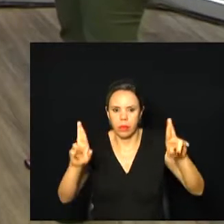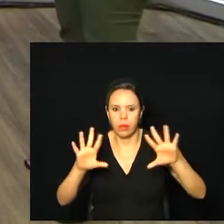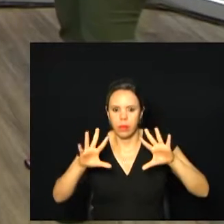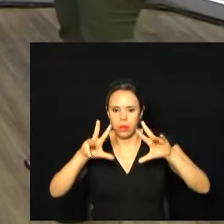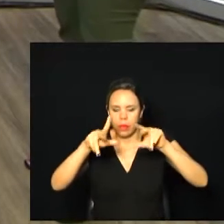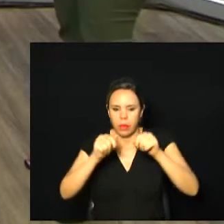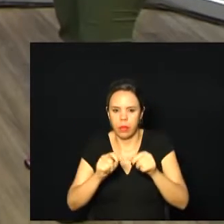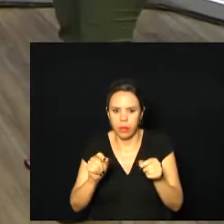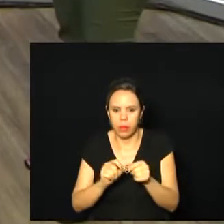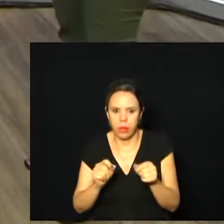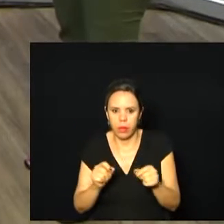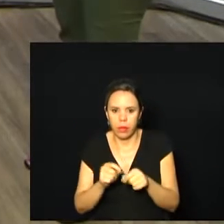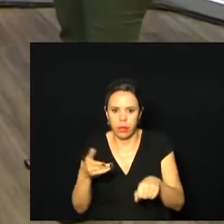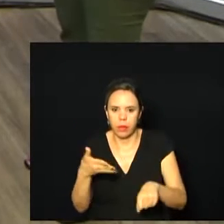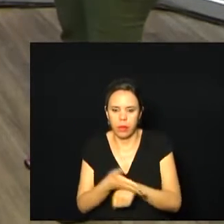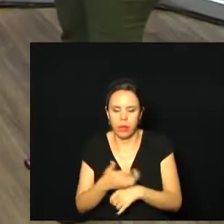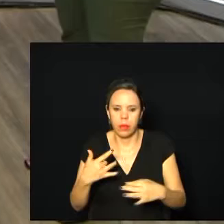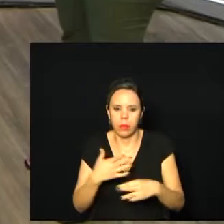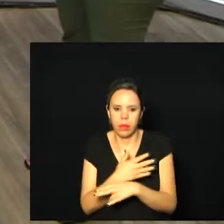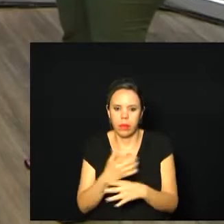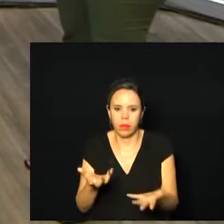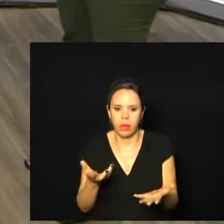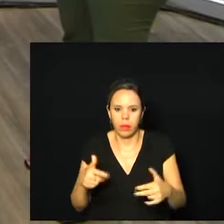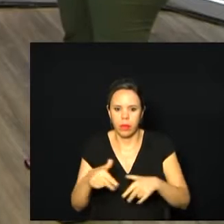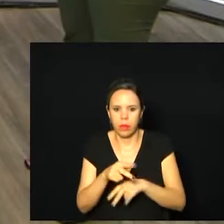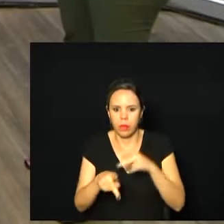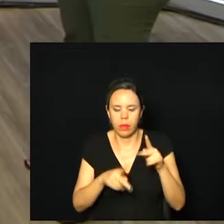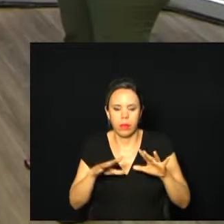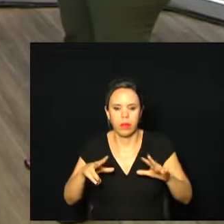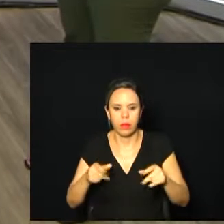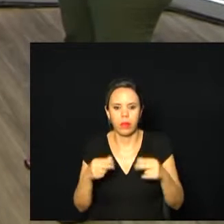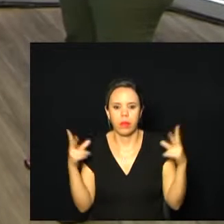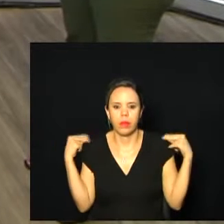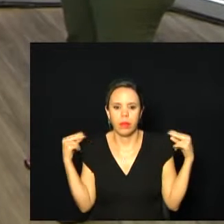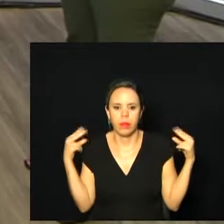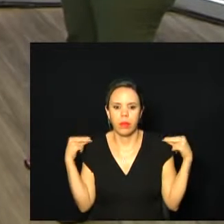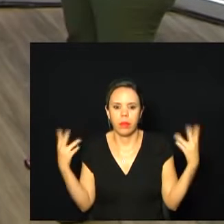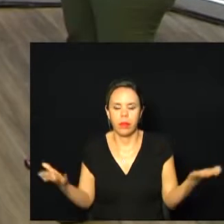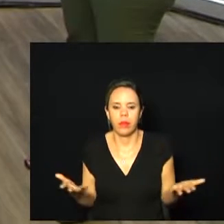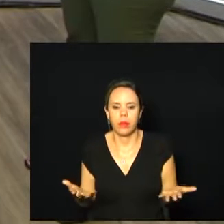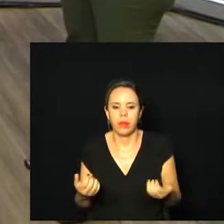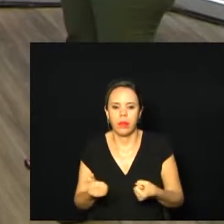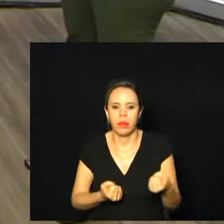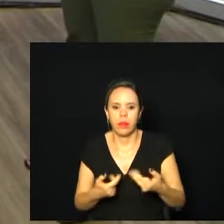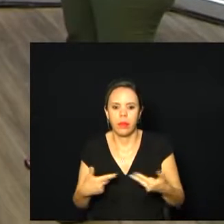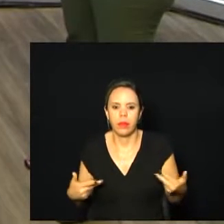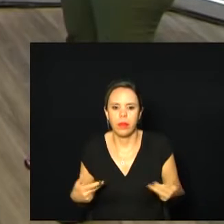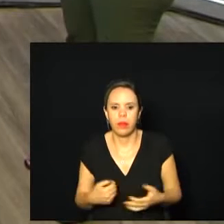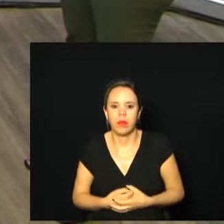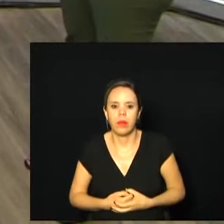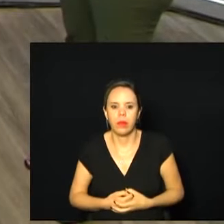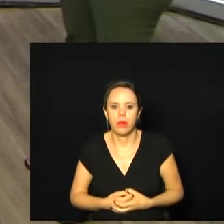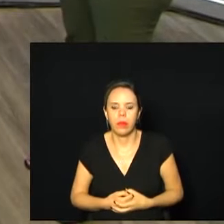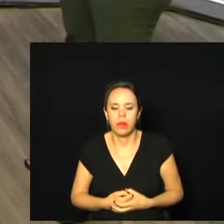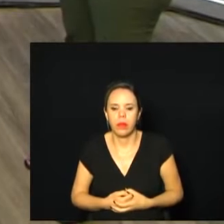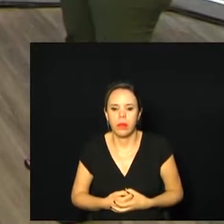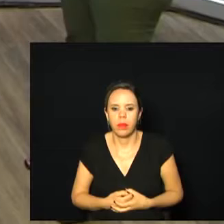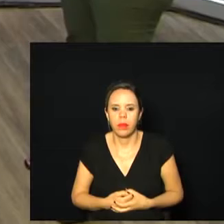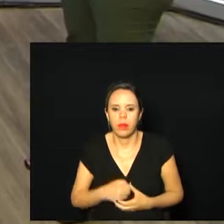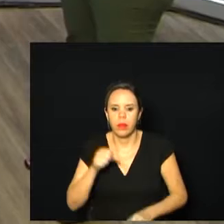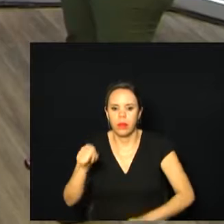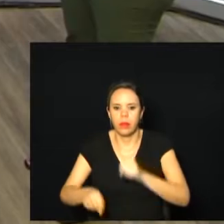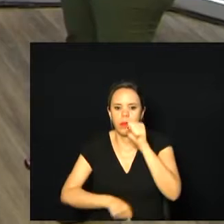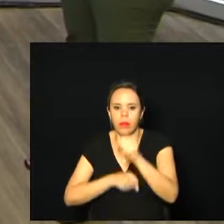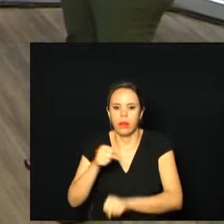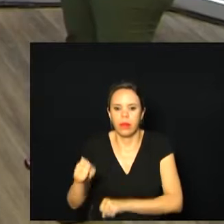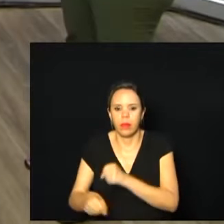Todo mundo fazendo parte do trânsito, quem é pedestre, quem é motorista de veículo, de motociclista, com a bicicleta,